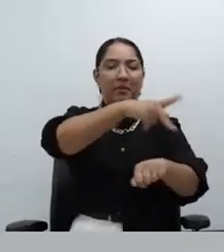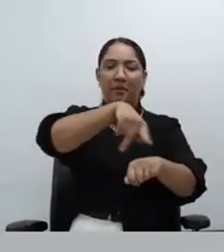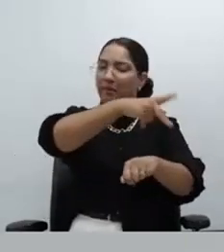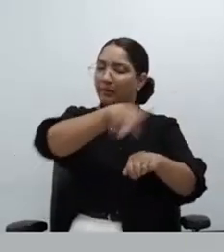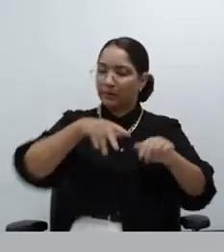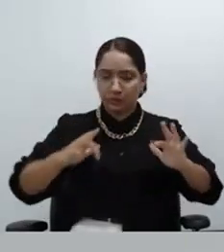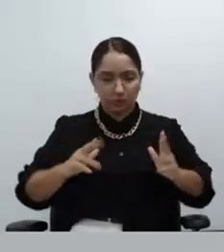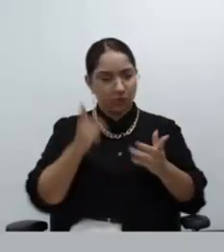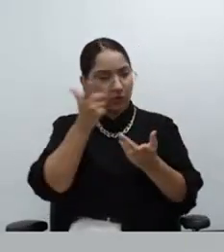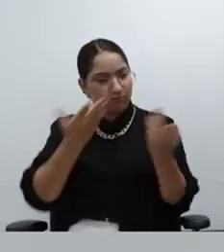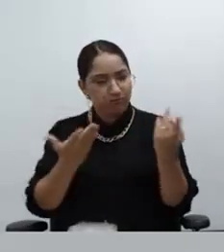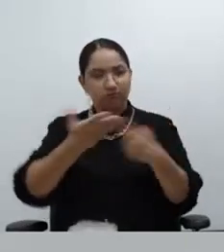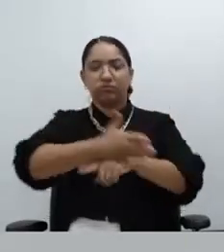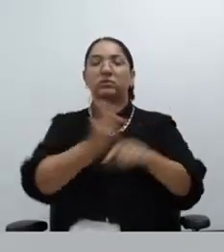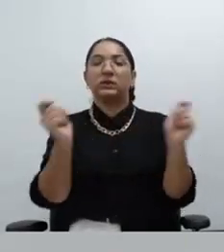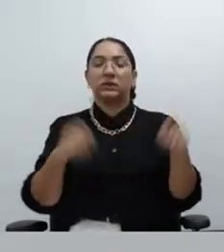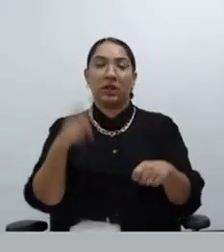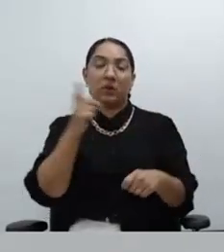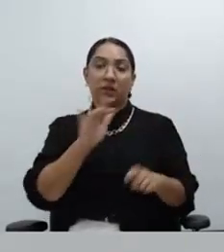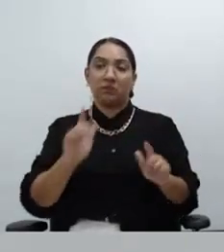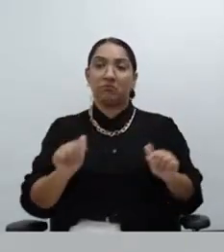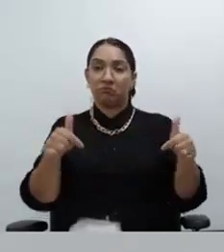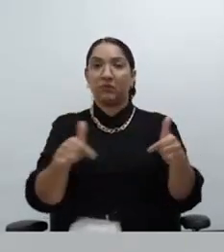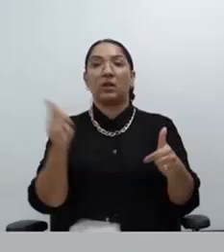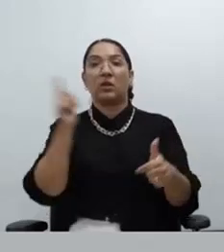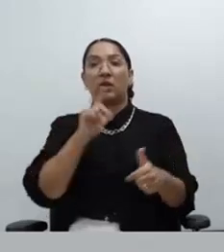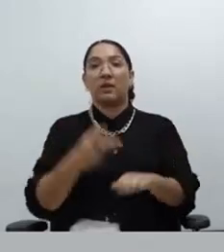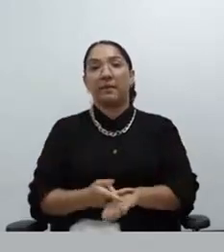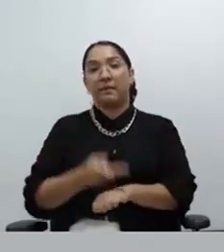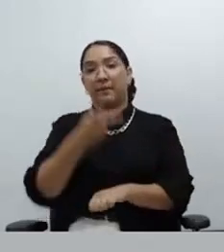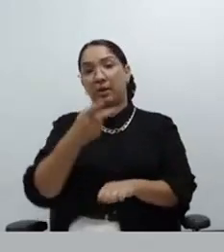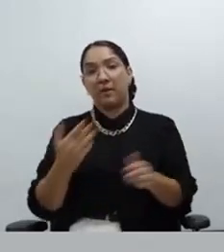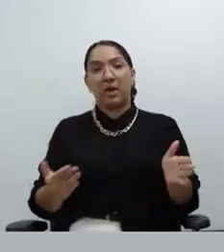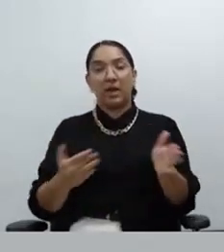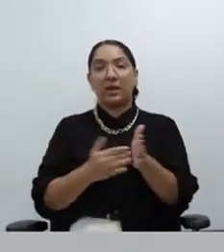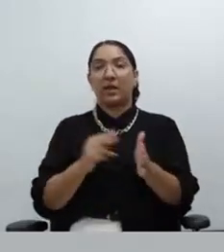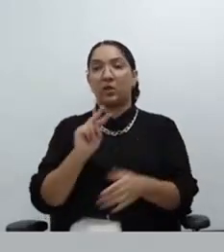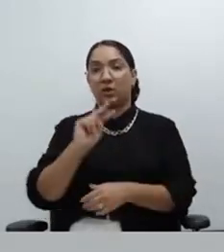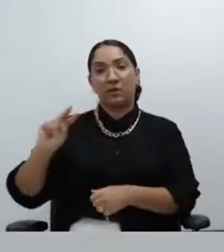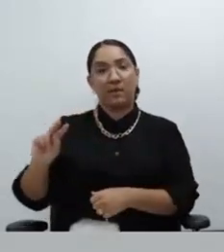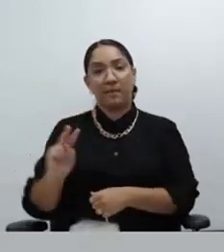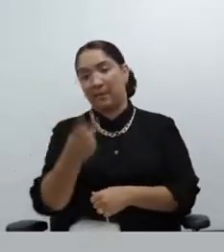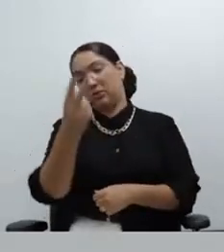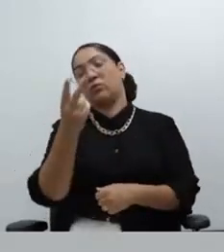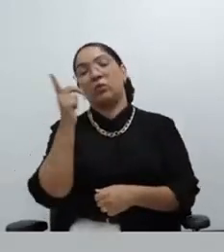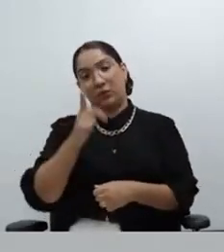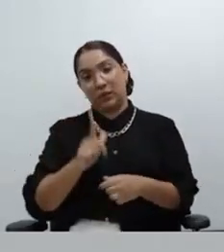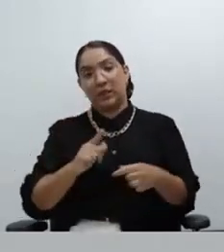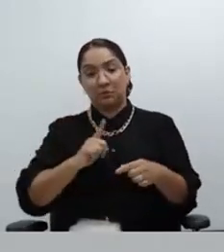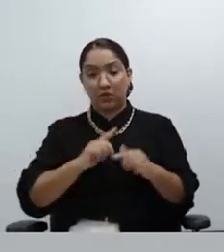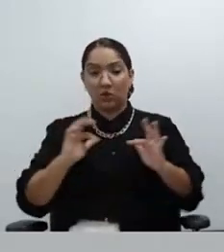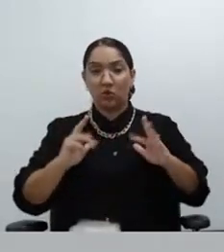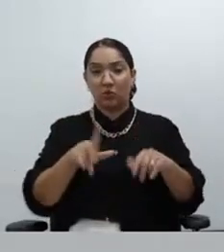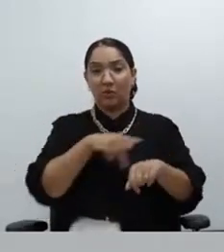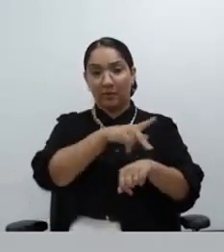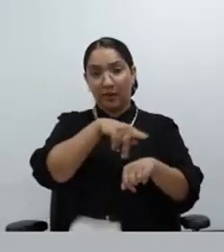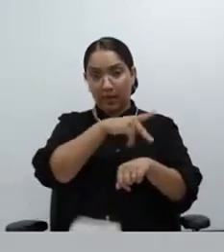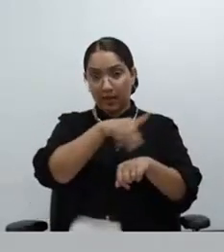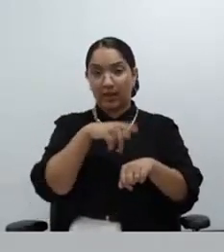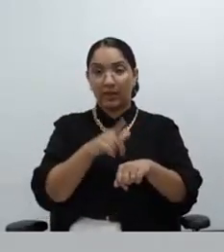um projeto que subsidia com prêmios de até R$200 mil, projetos em todo o país.